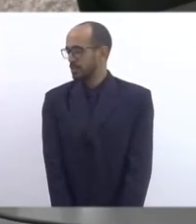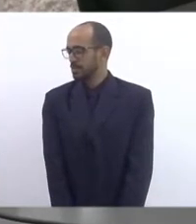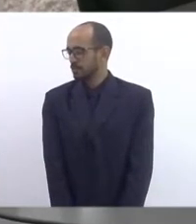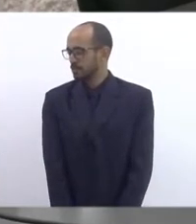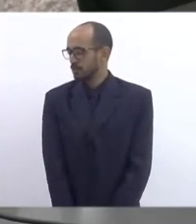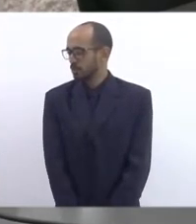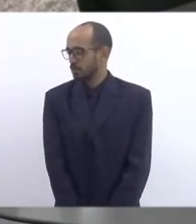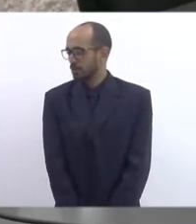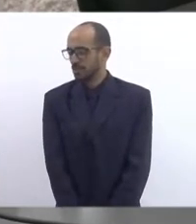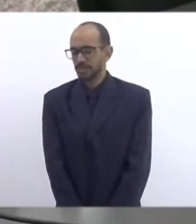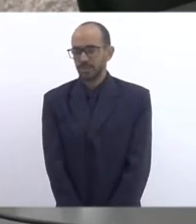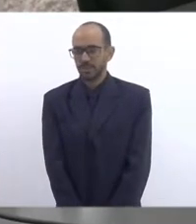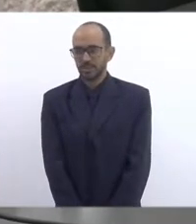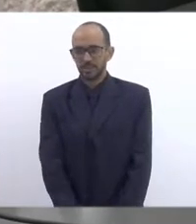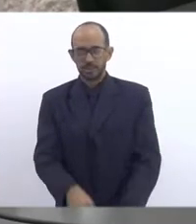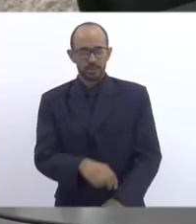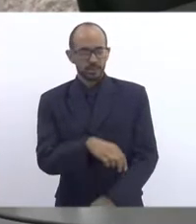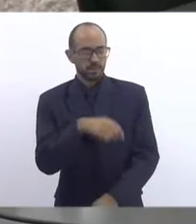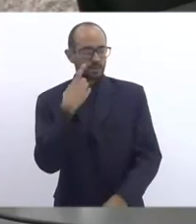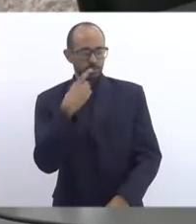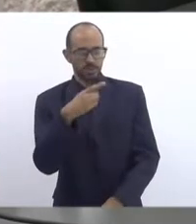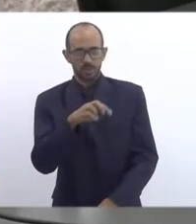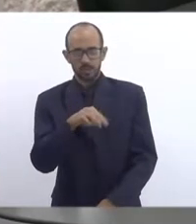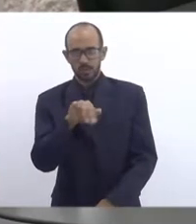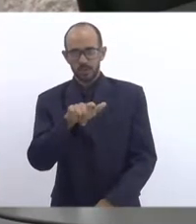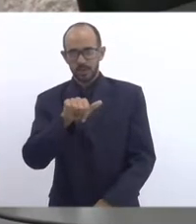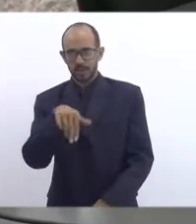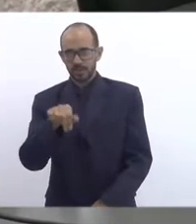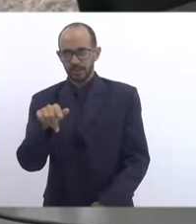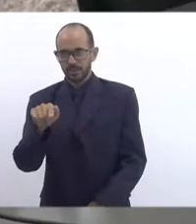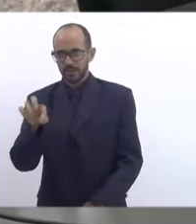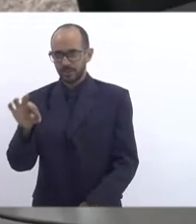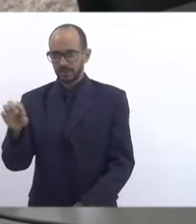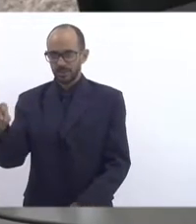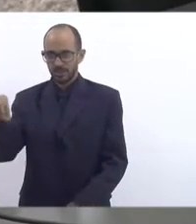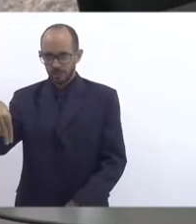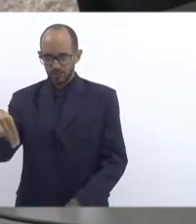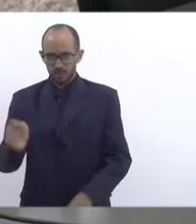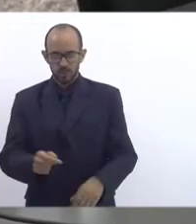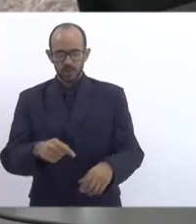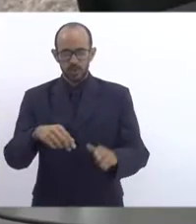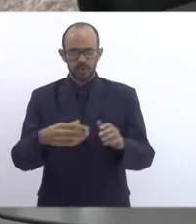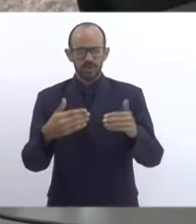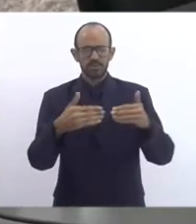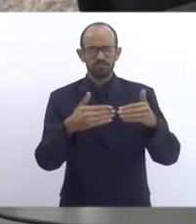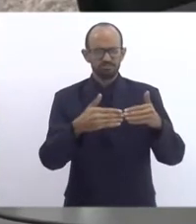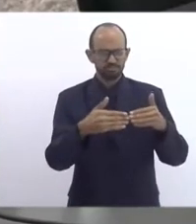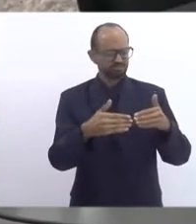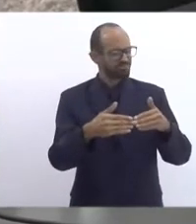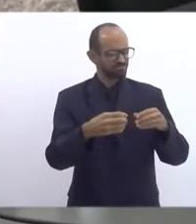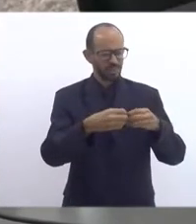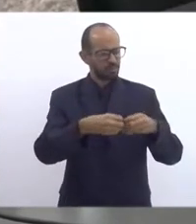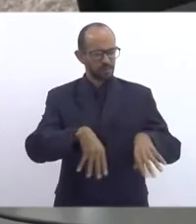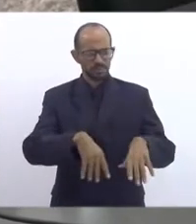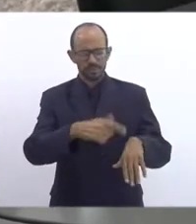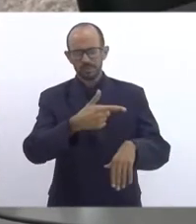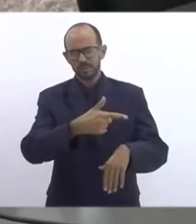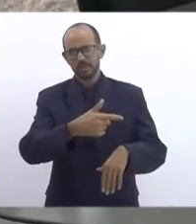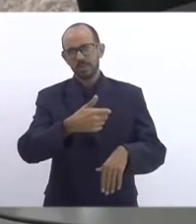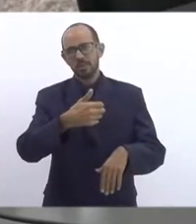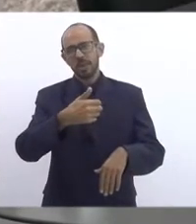de 2021, de autoria do deputado Wellington José. Parecer pela prejudicabilidade, pela lei 2582, de 3 de julho de